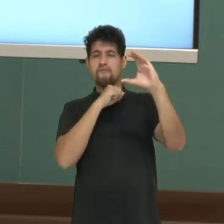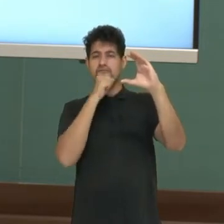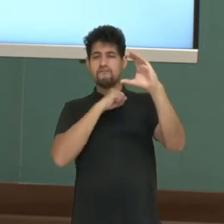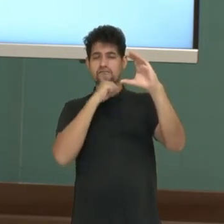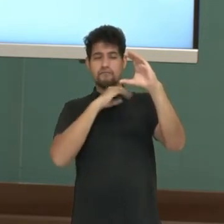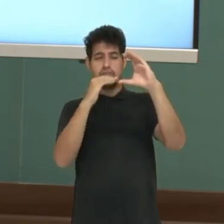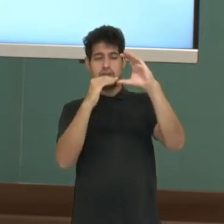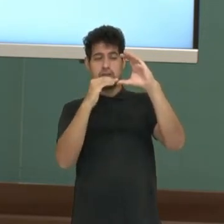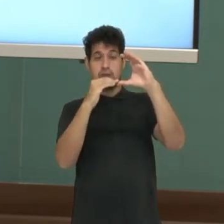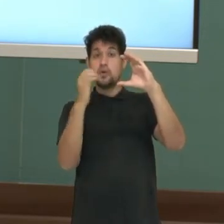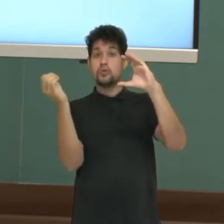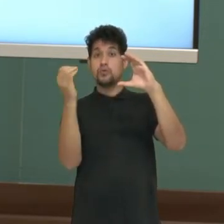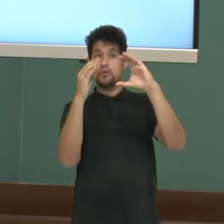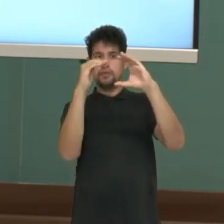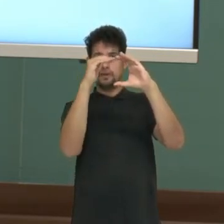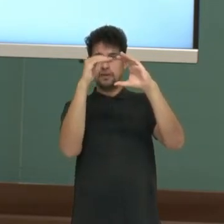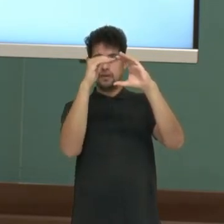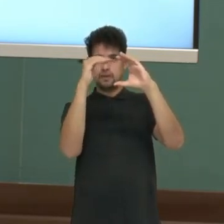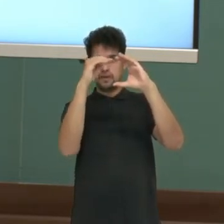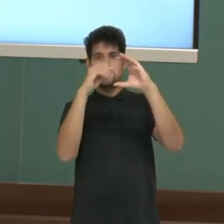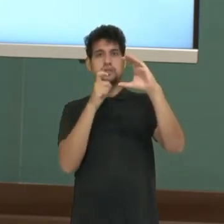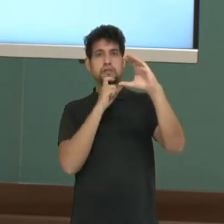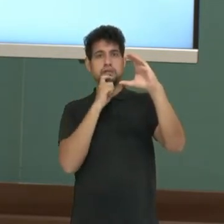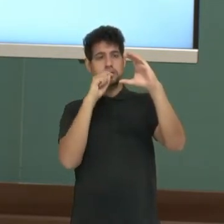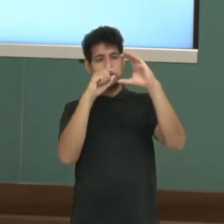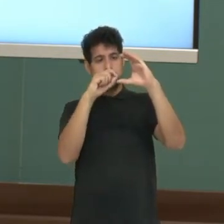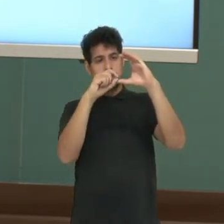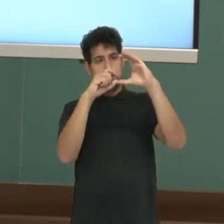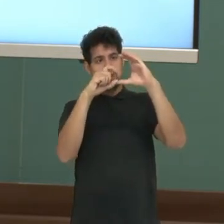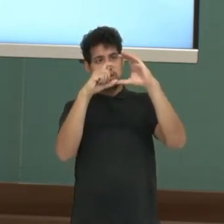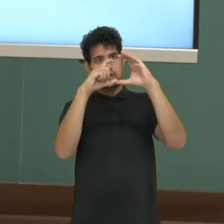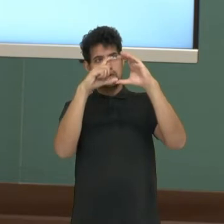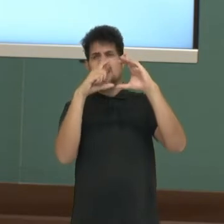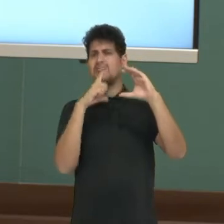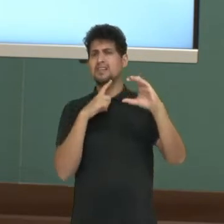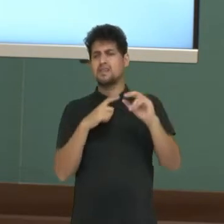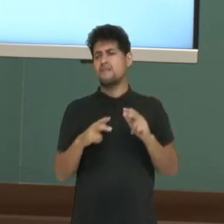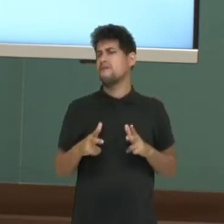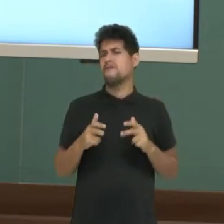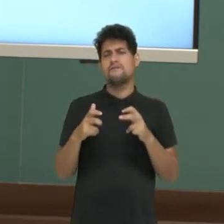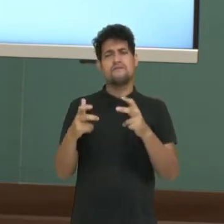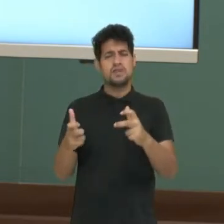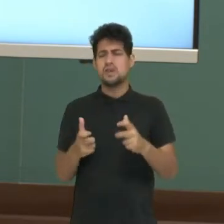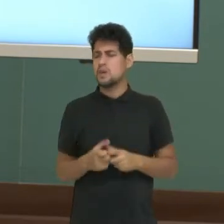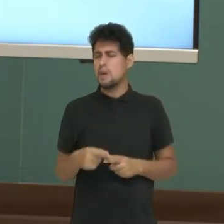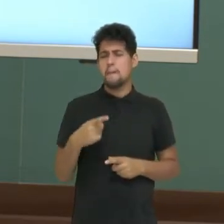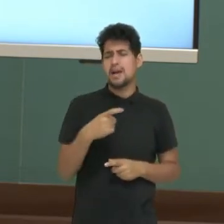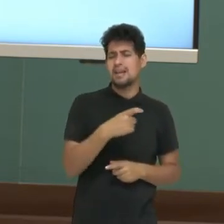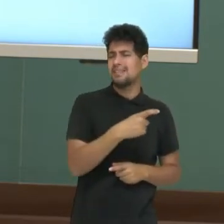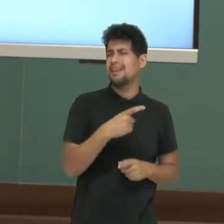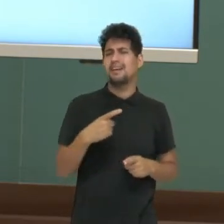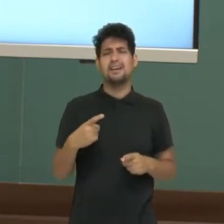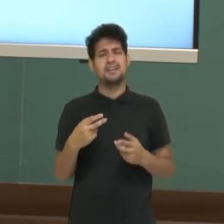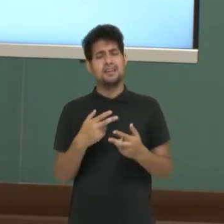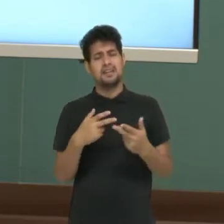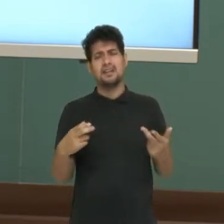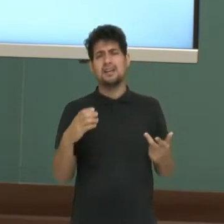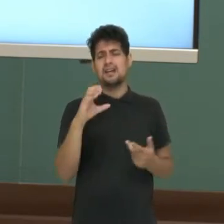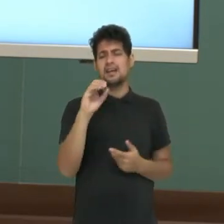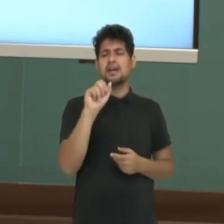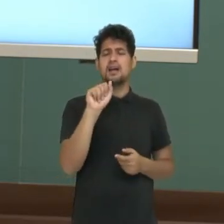mais de cima, a camada mais nova de neve. E ali tem vírus, bactérias, concentração de dióxido de carbono,